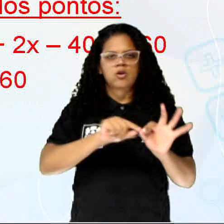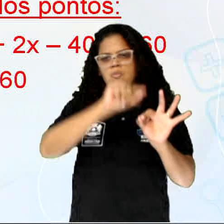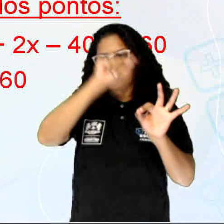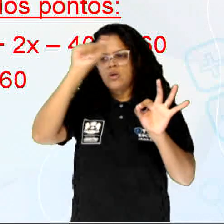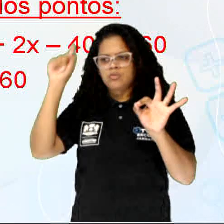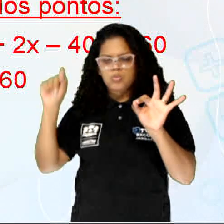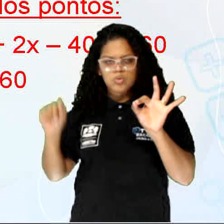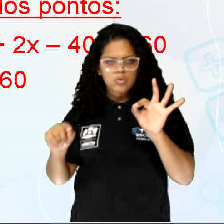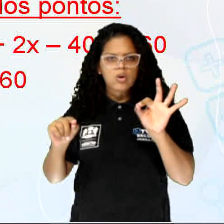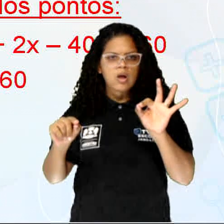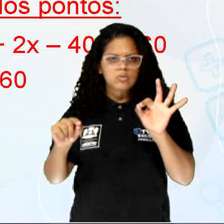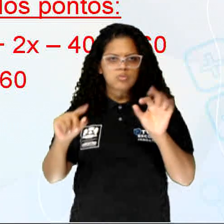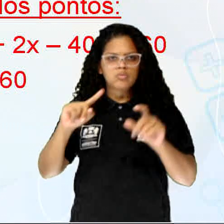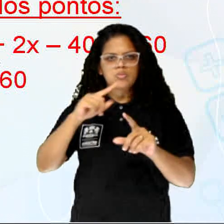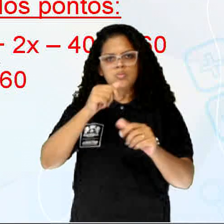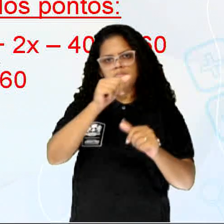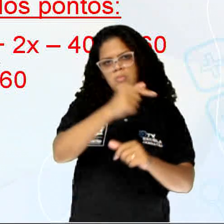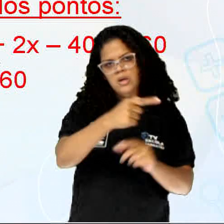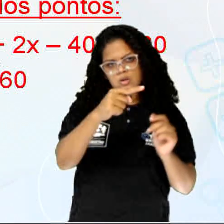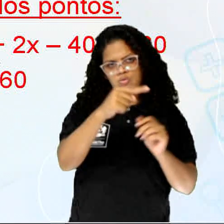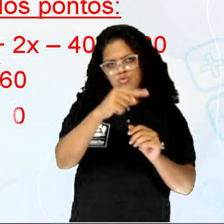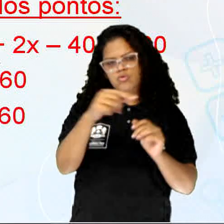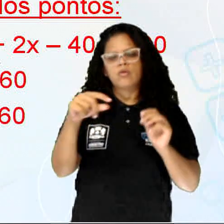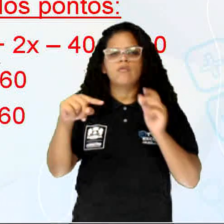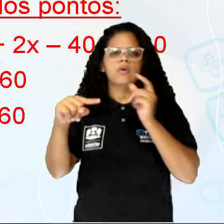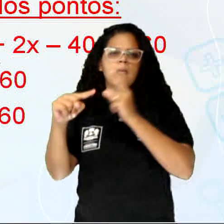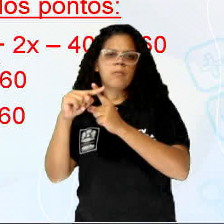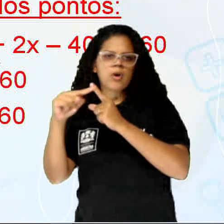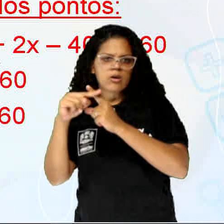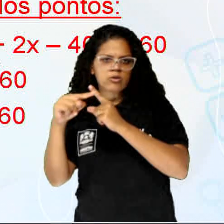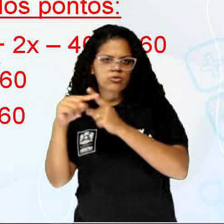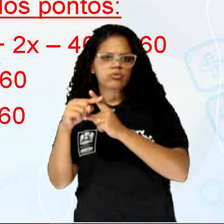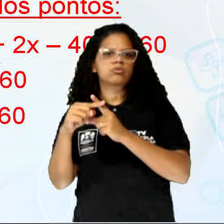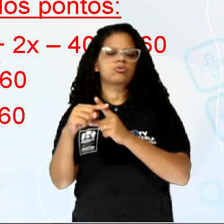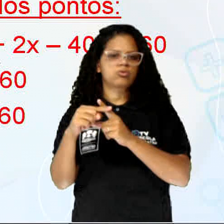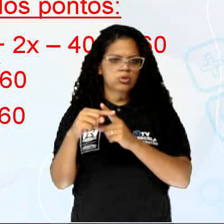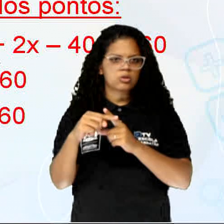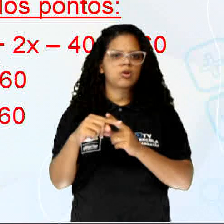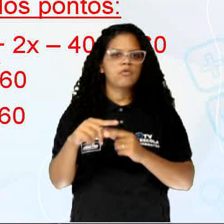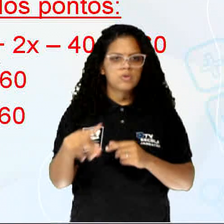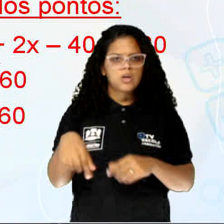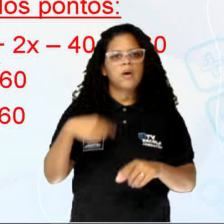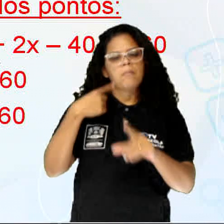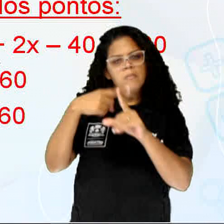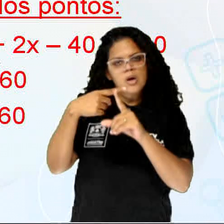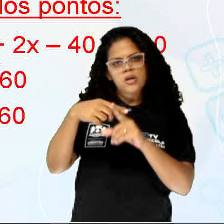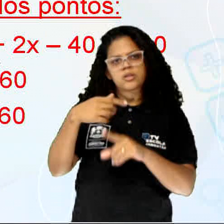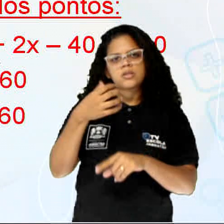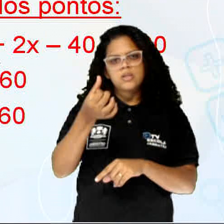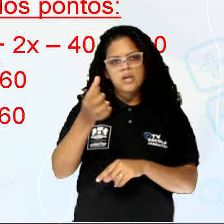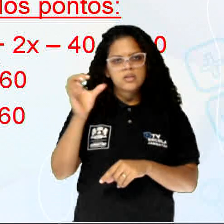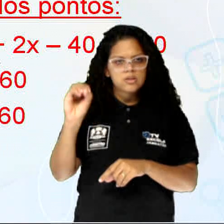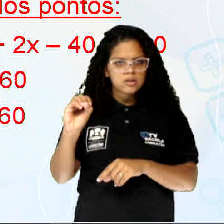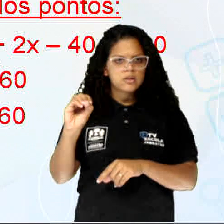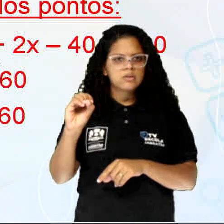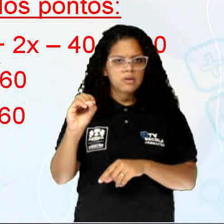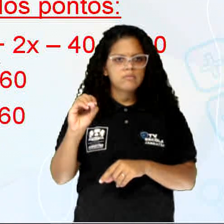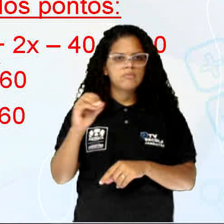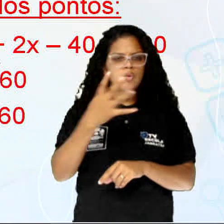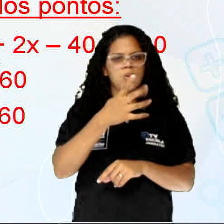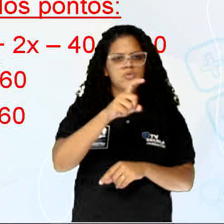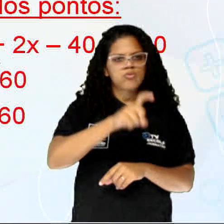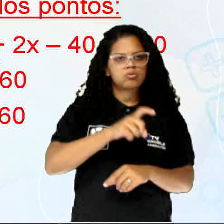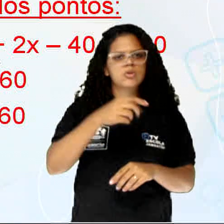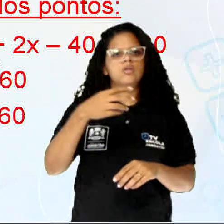lado e troca de sinal. Fica mais 60. Então, 4x é igual a 160 mais